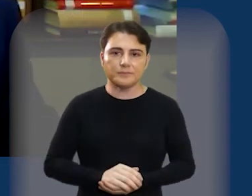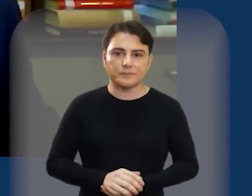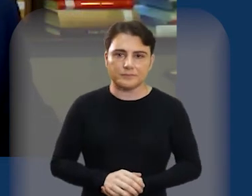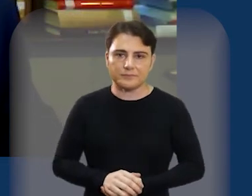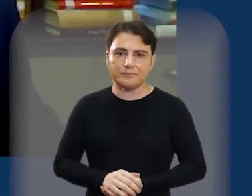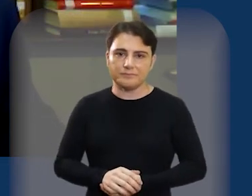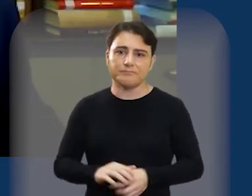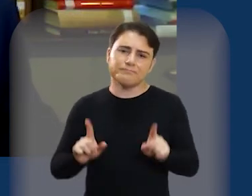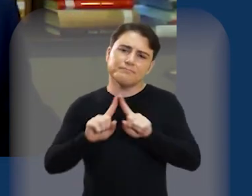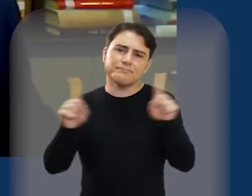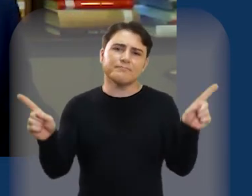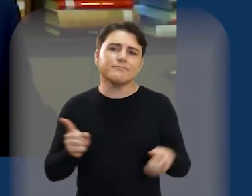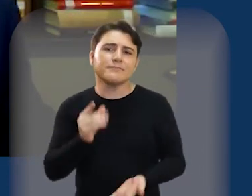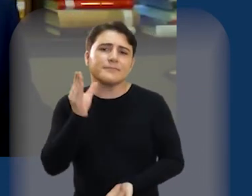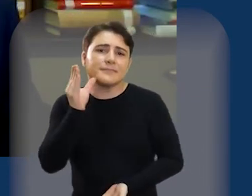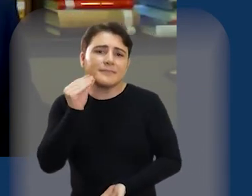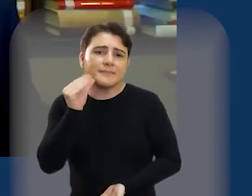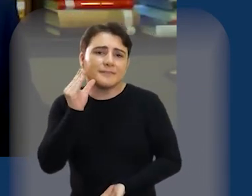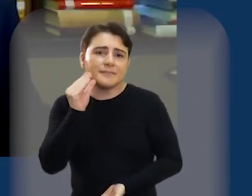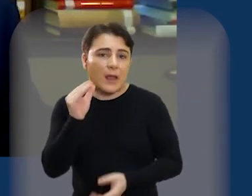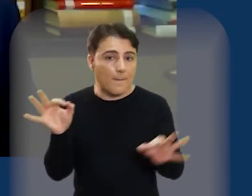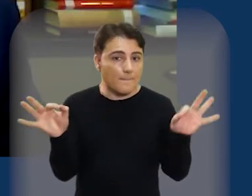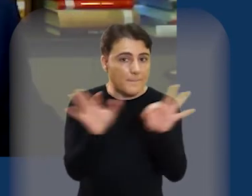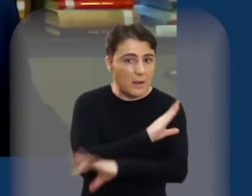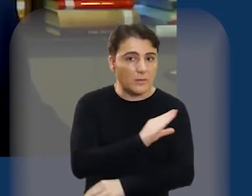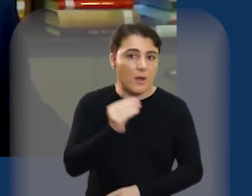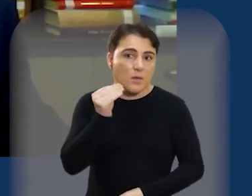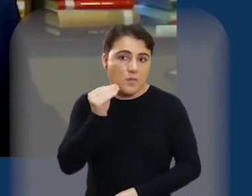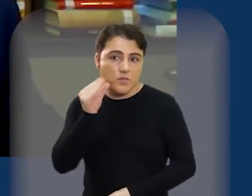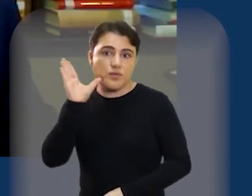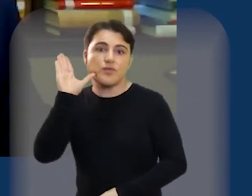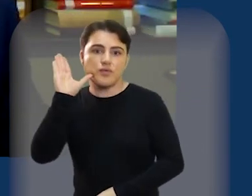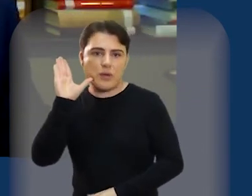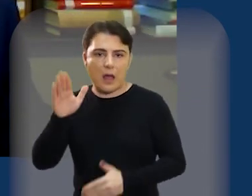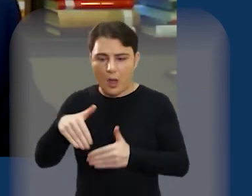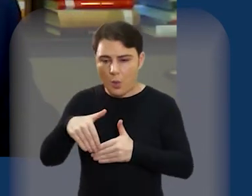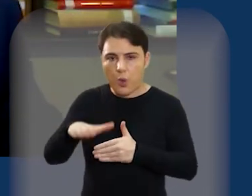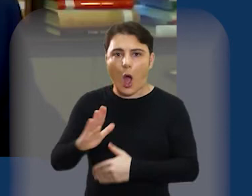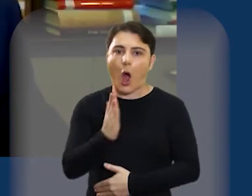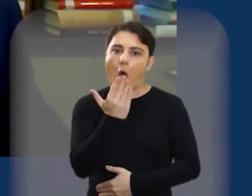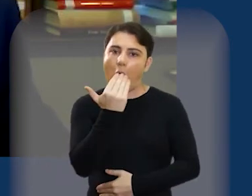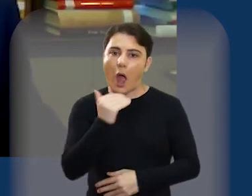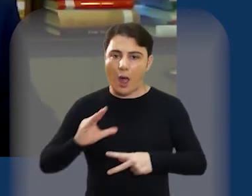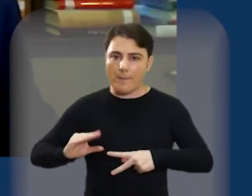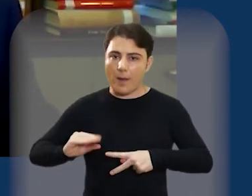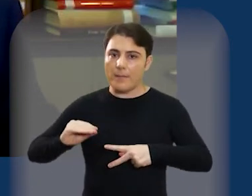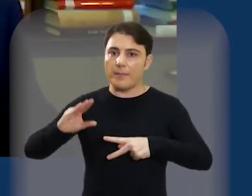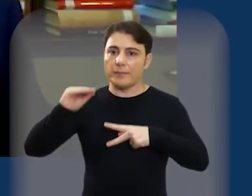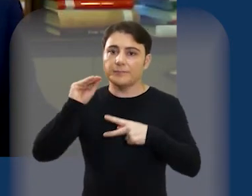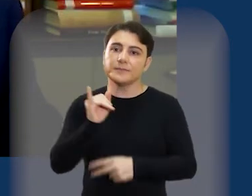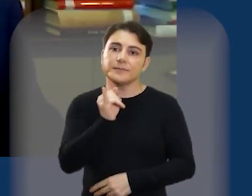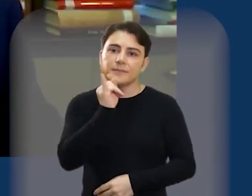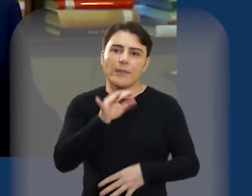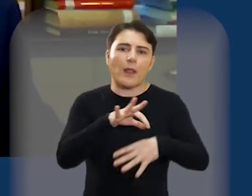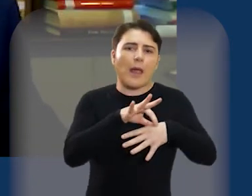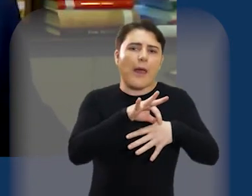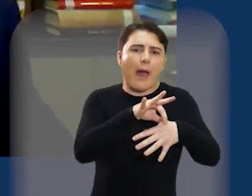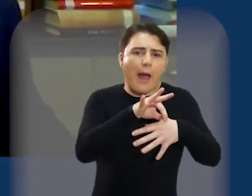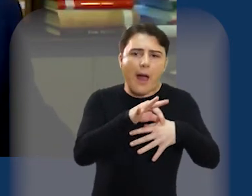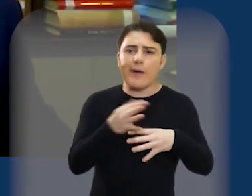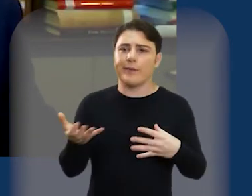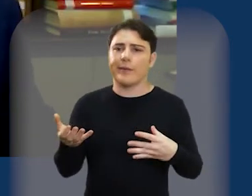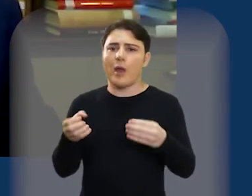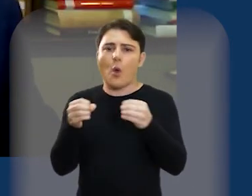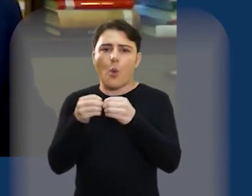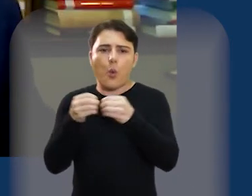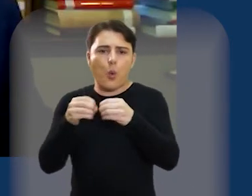de proteínas. Proteínas que tem nas carnes, dos ovos, leites, né, e seus derivados, que seria, logicamente, o